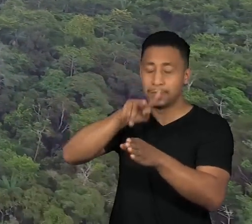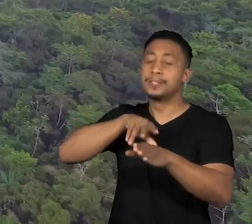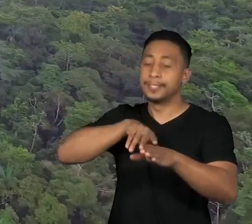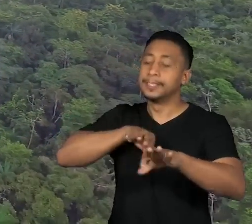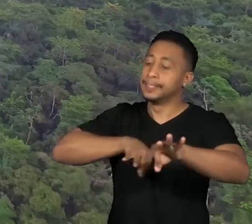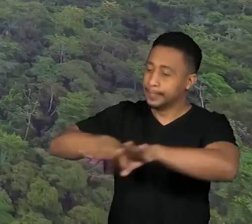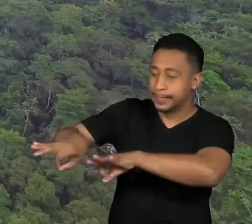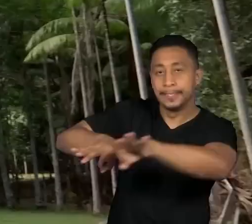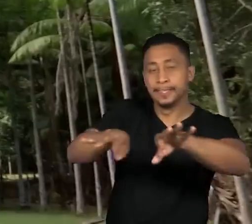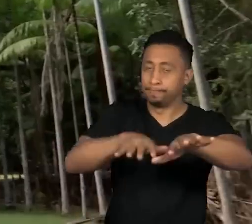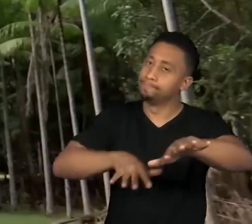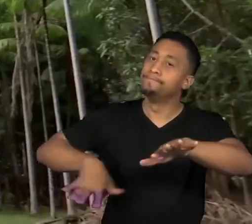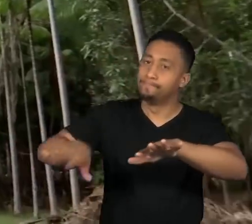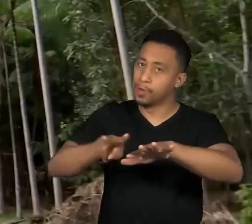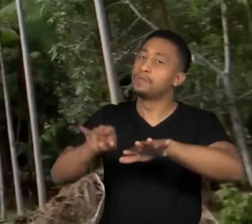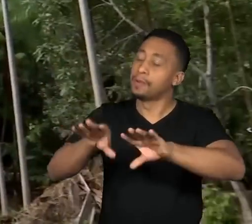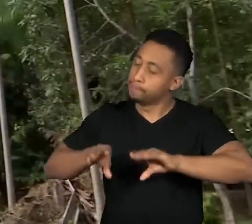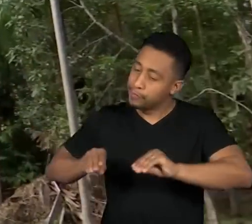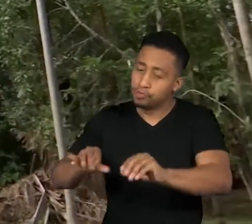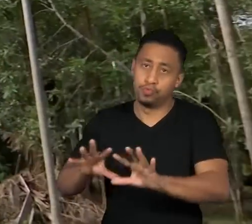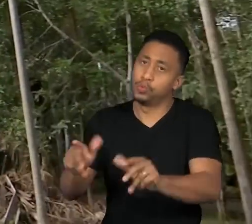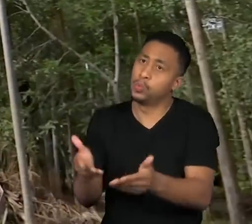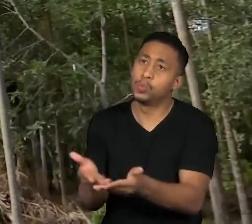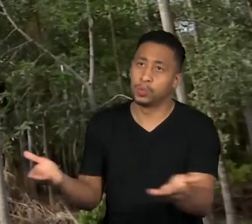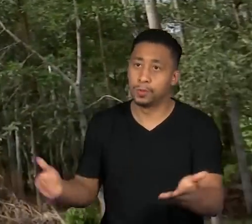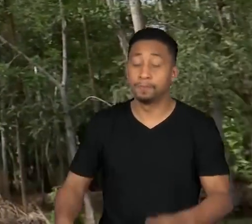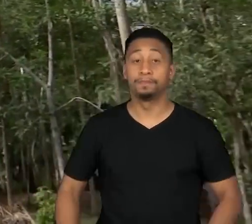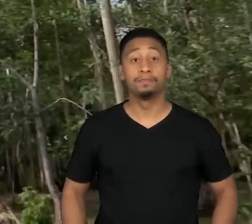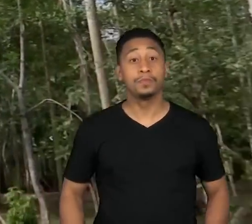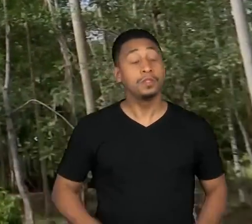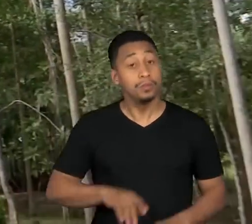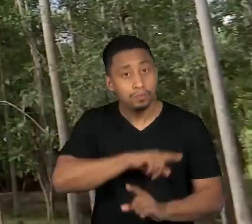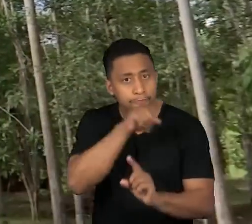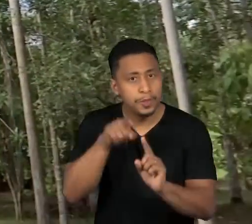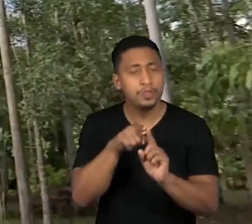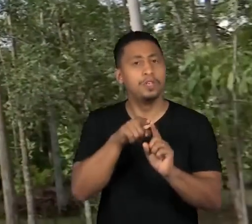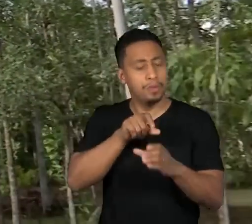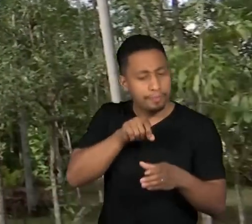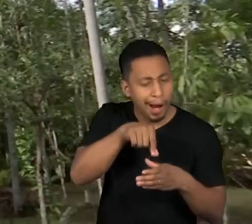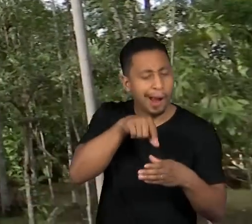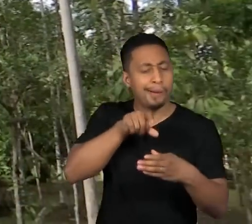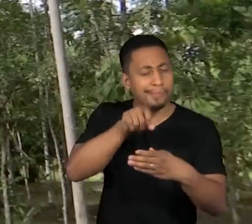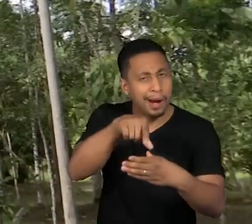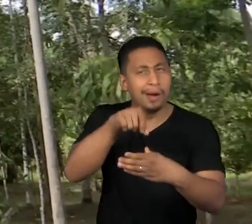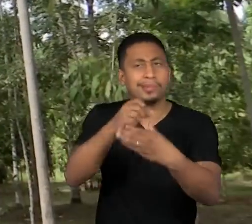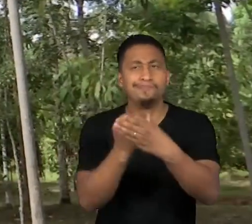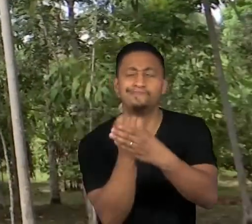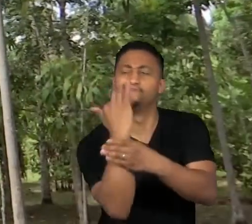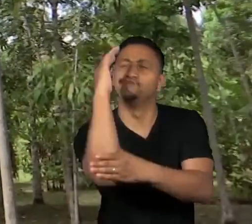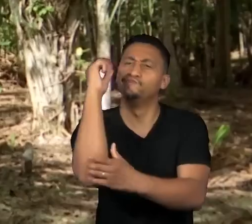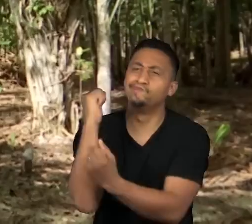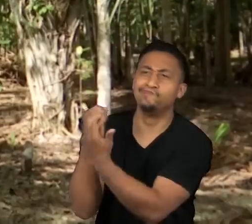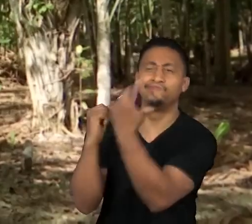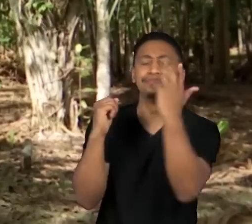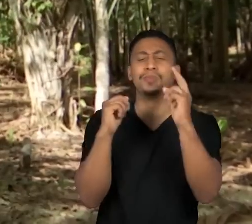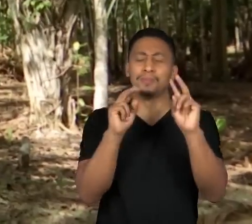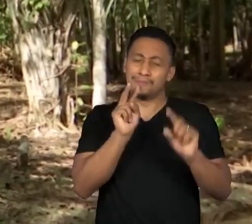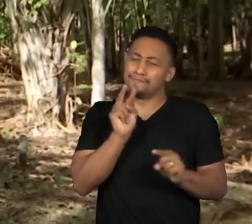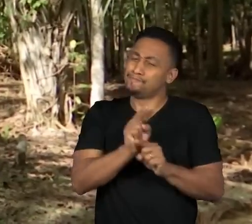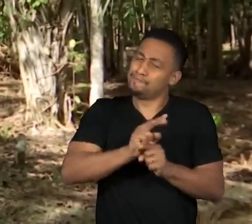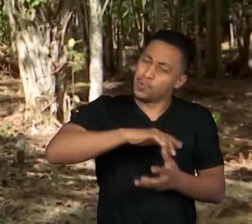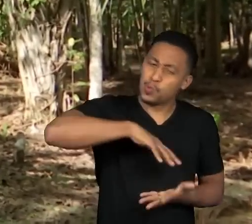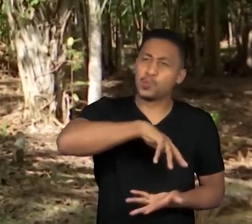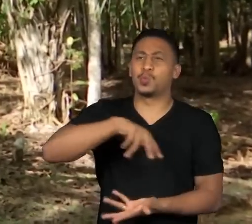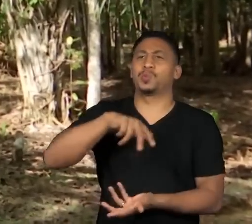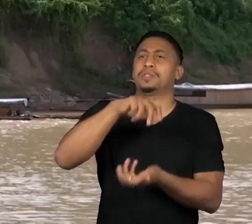voluntário. Semeando um futuro mais verde para todos, os indígenas estenderam sua capacidade de reflorestar para